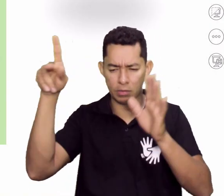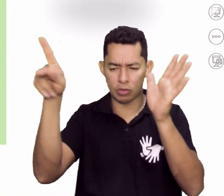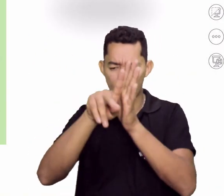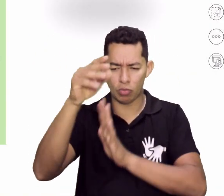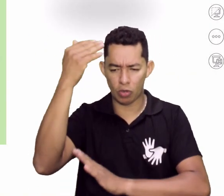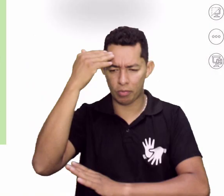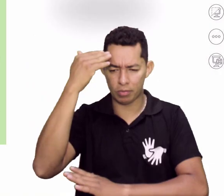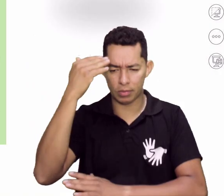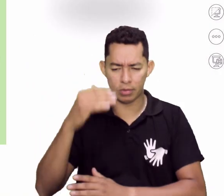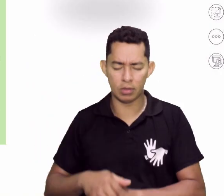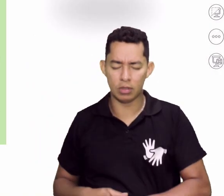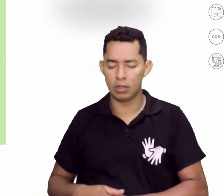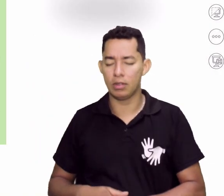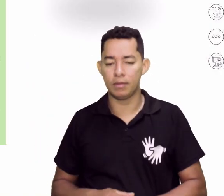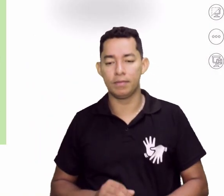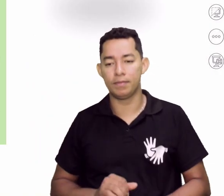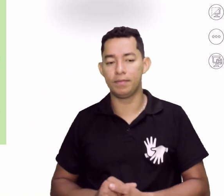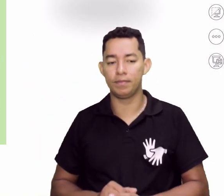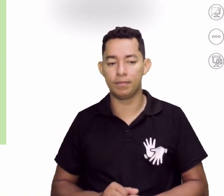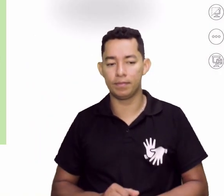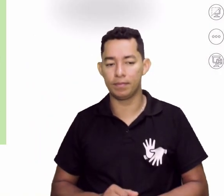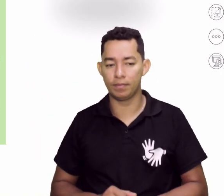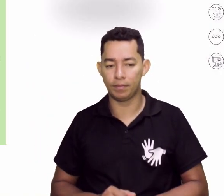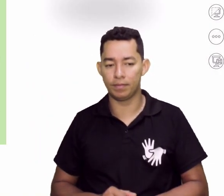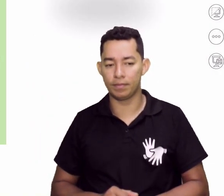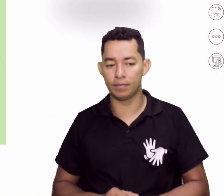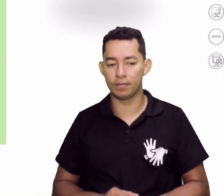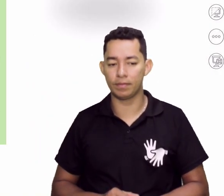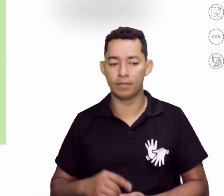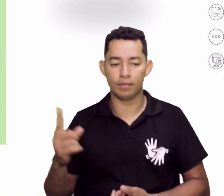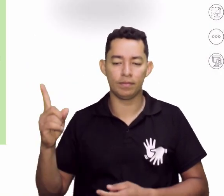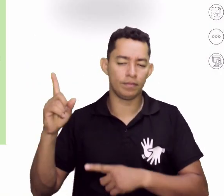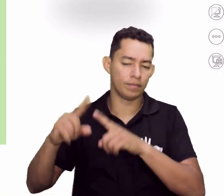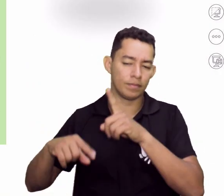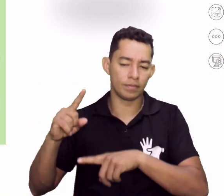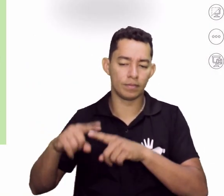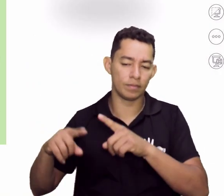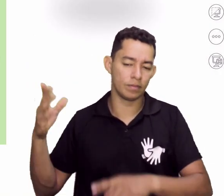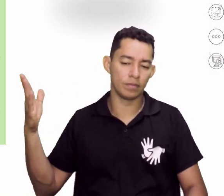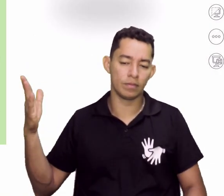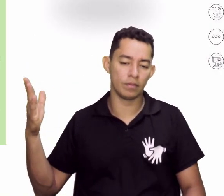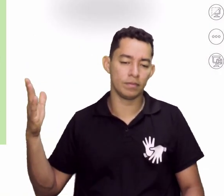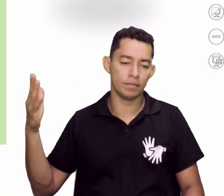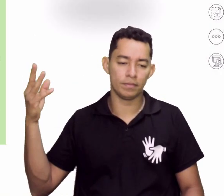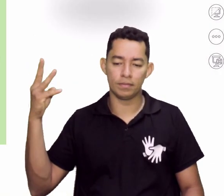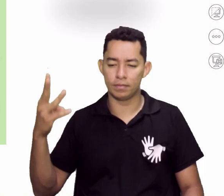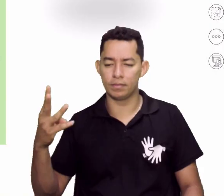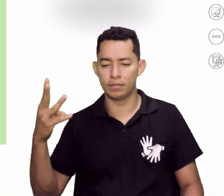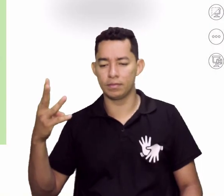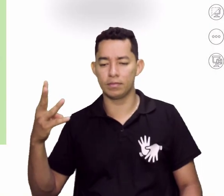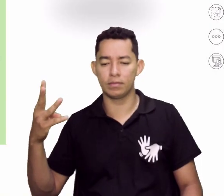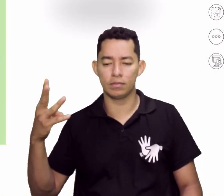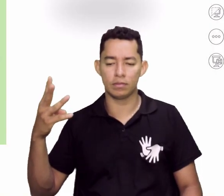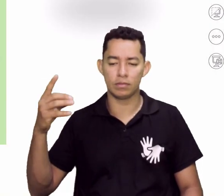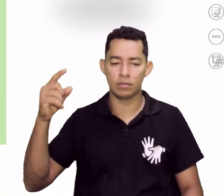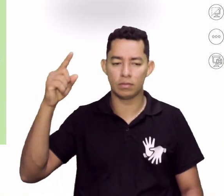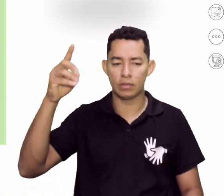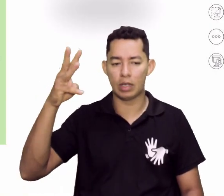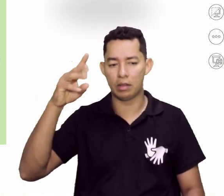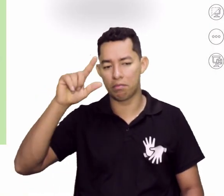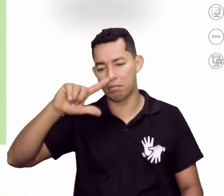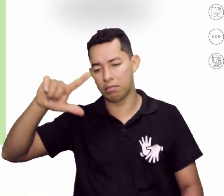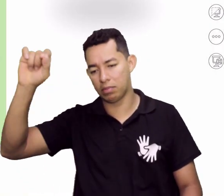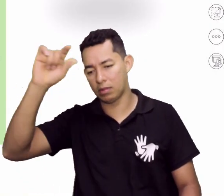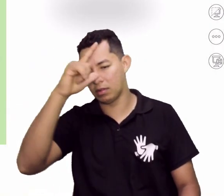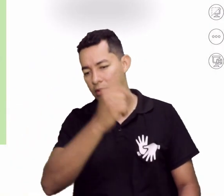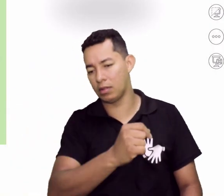assim, que ele pensou nesse objeto assim de 3 soluções, 3 saídas,